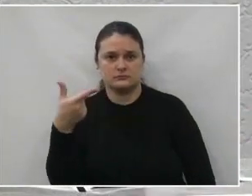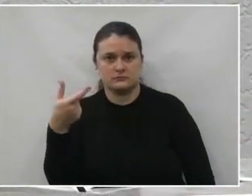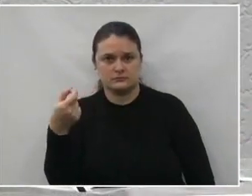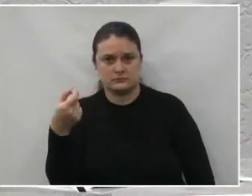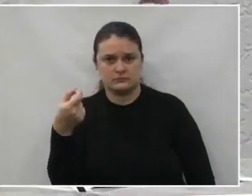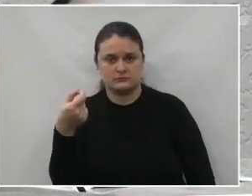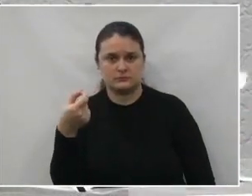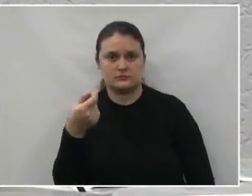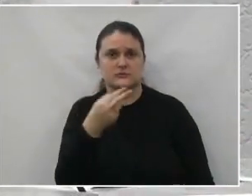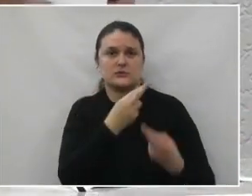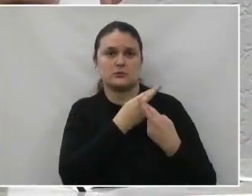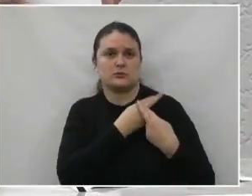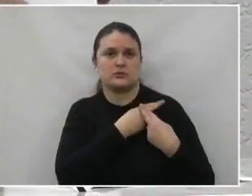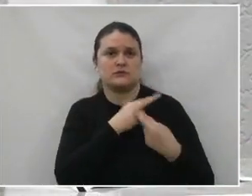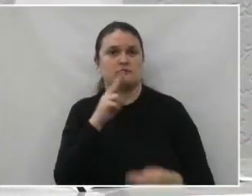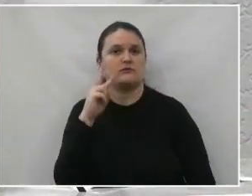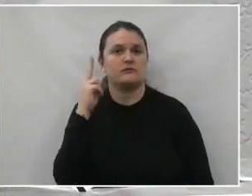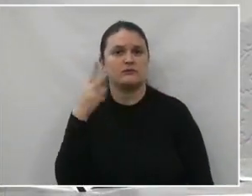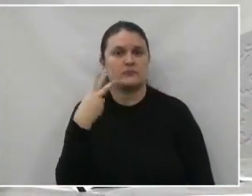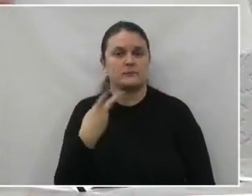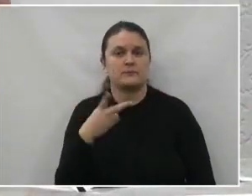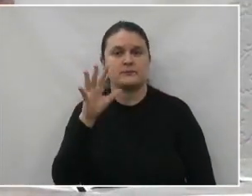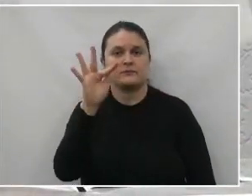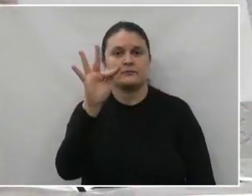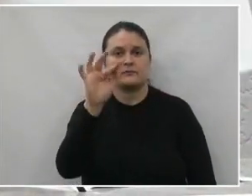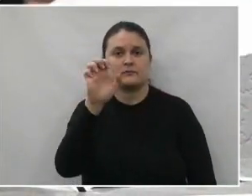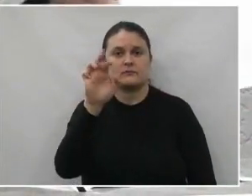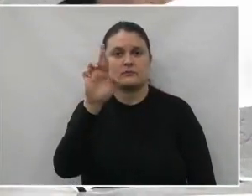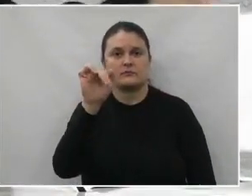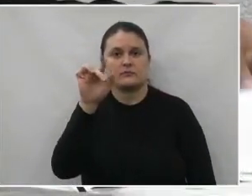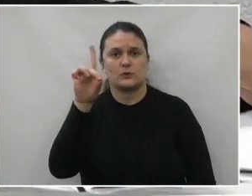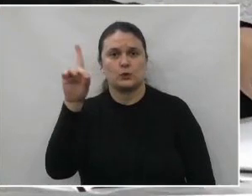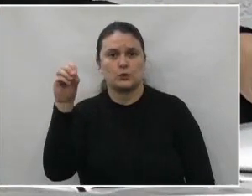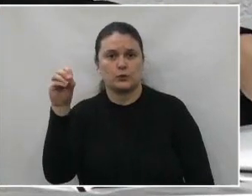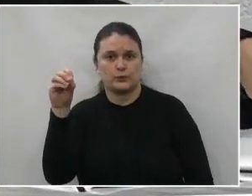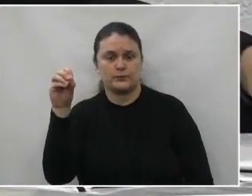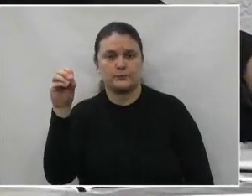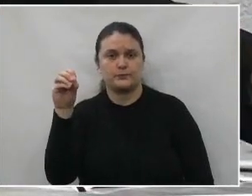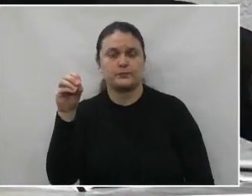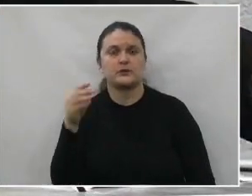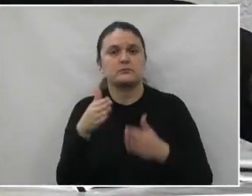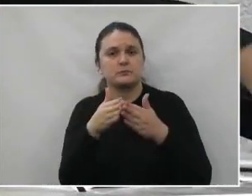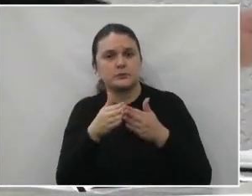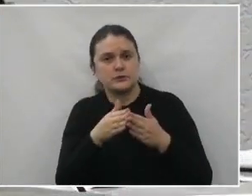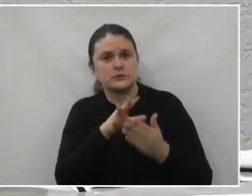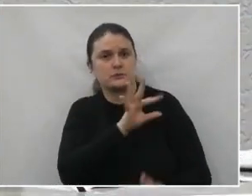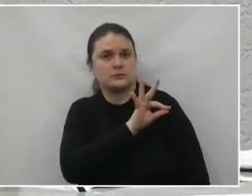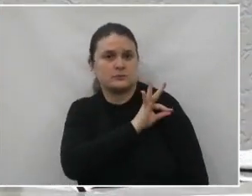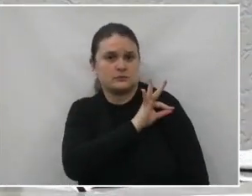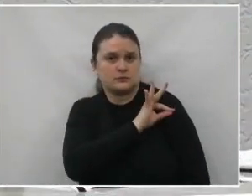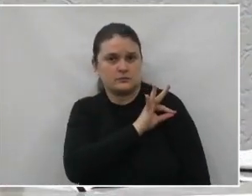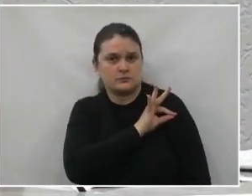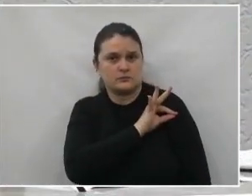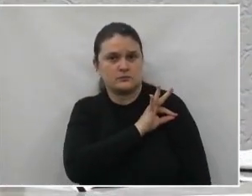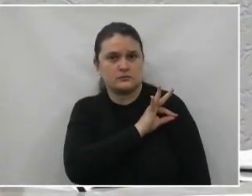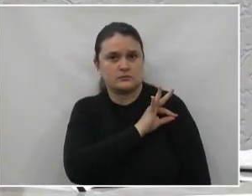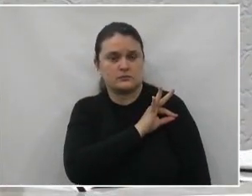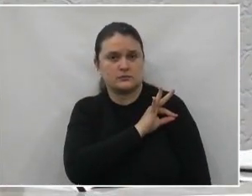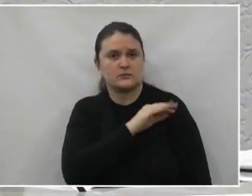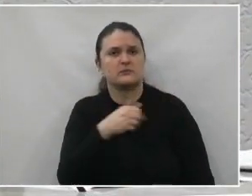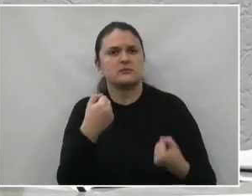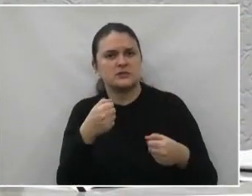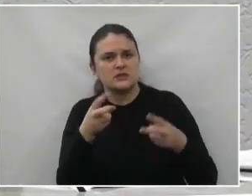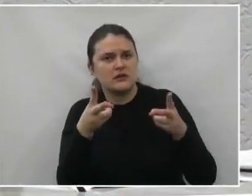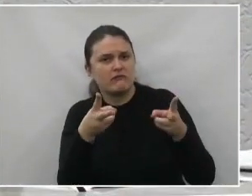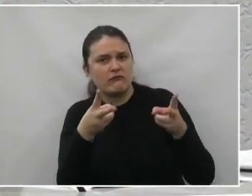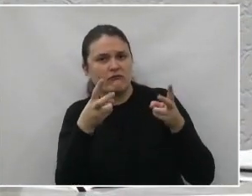21/2020, do vereador Fernando Edgar Vier, ao senhor prefeito municipal: